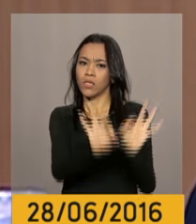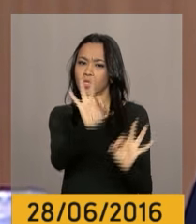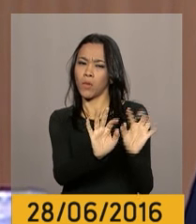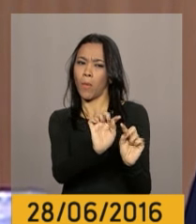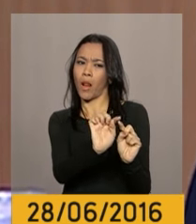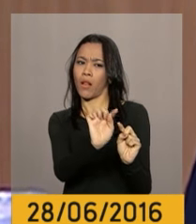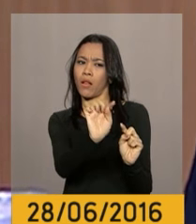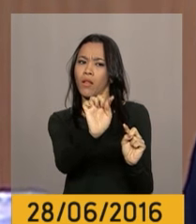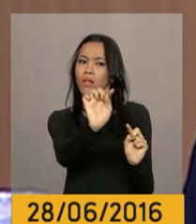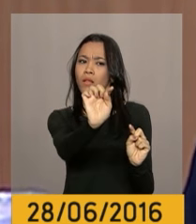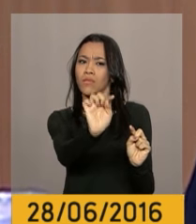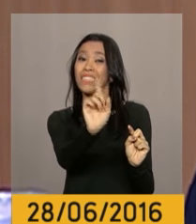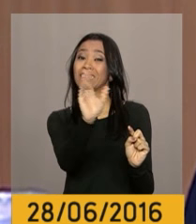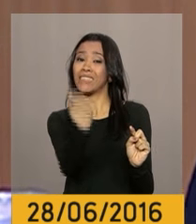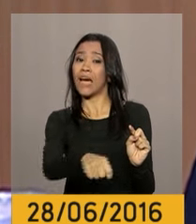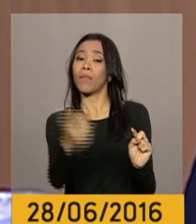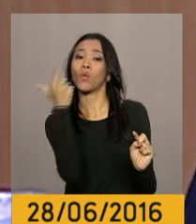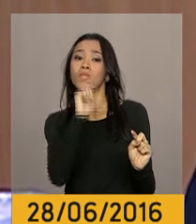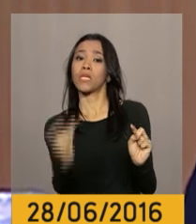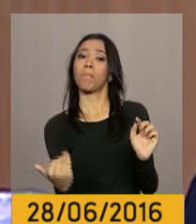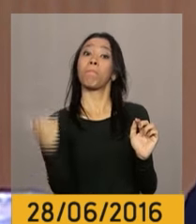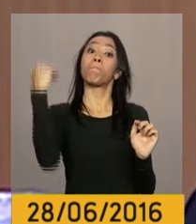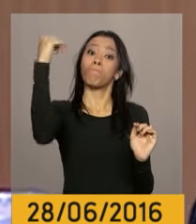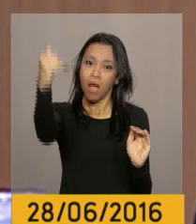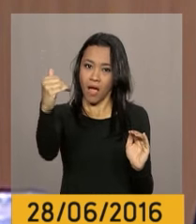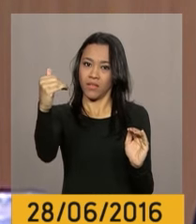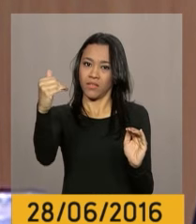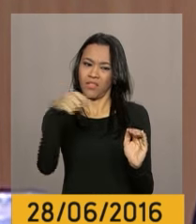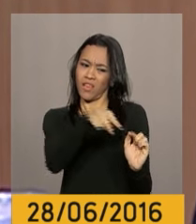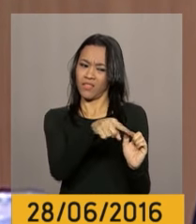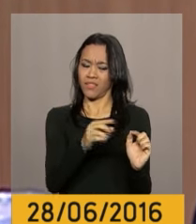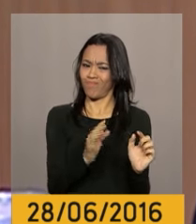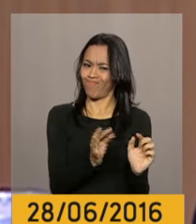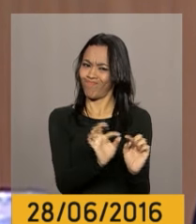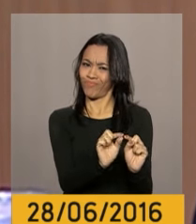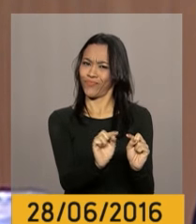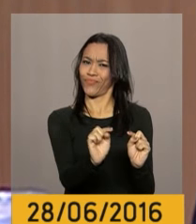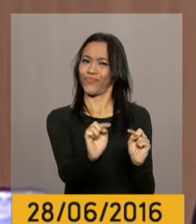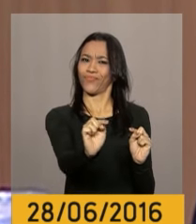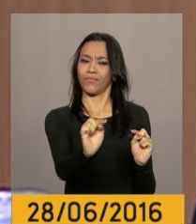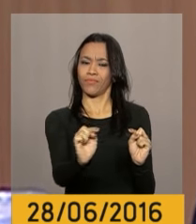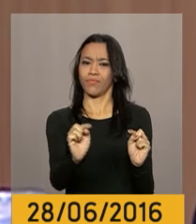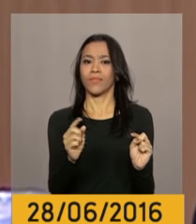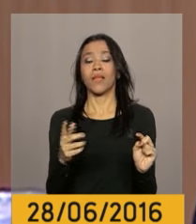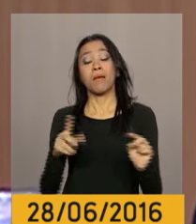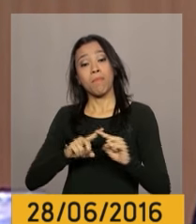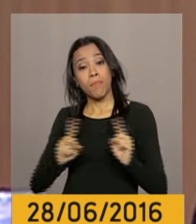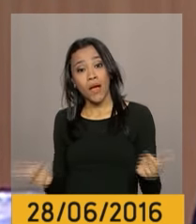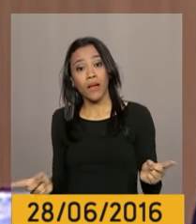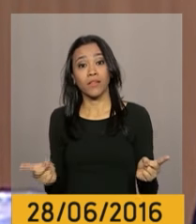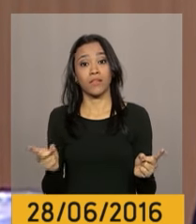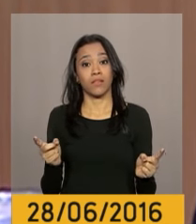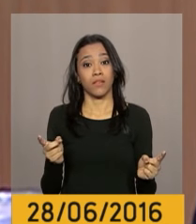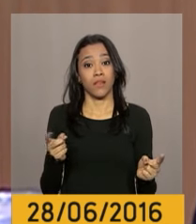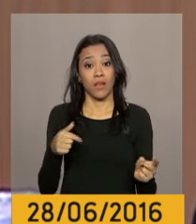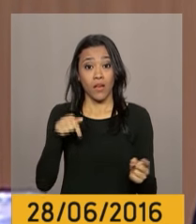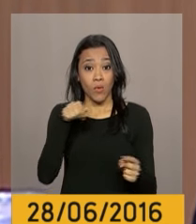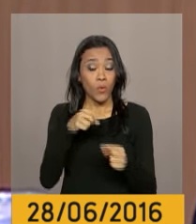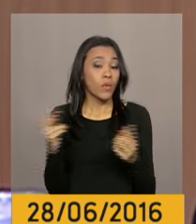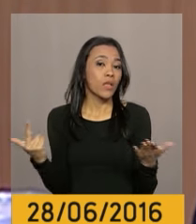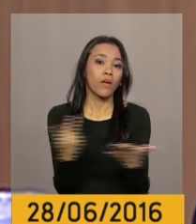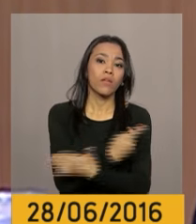Acham que pode ser um pouco acima. Mas, mesmo nesse caso, a magnitude do desvio não